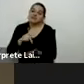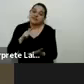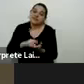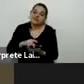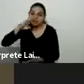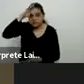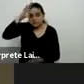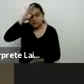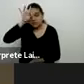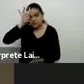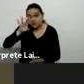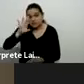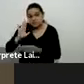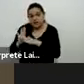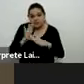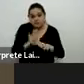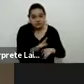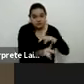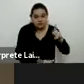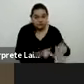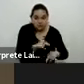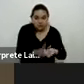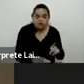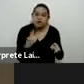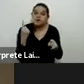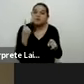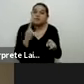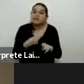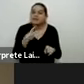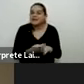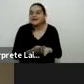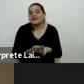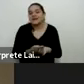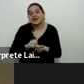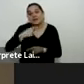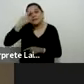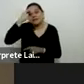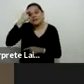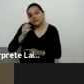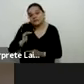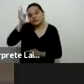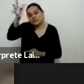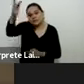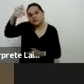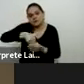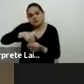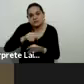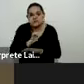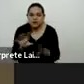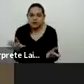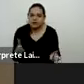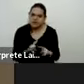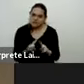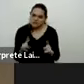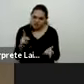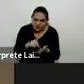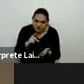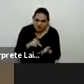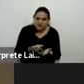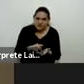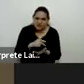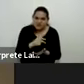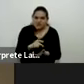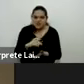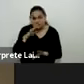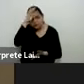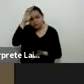sobretudo do Congresso, ele topou 200. Mas, veja, ele sequer mandou uma medida provisória de R$ 200 para discutir a ajuda